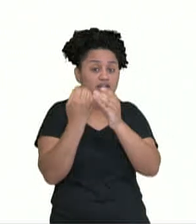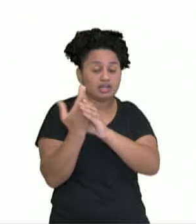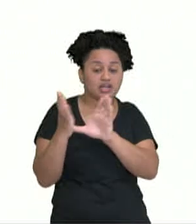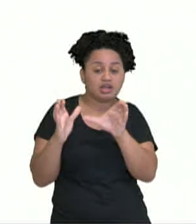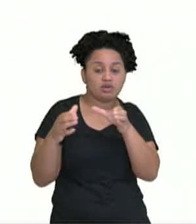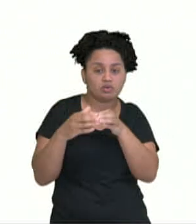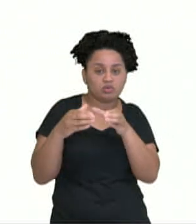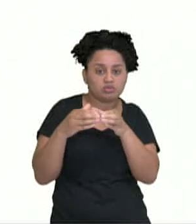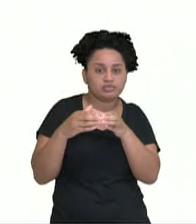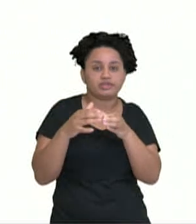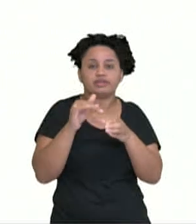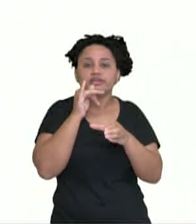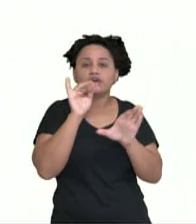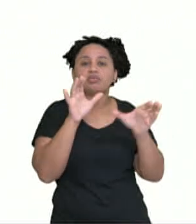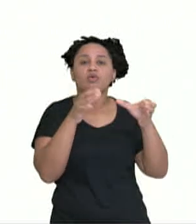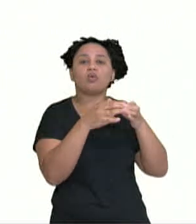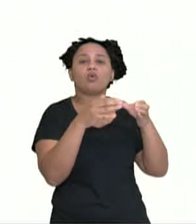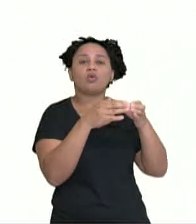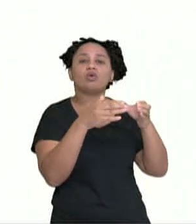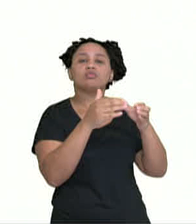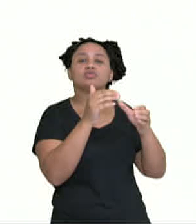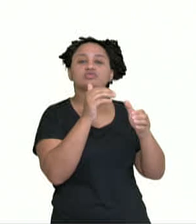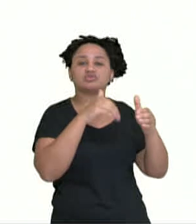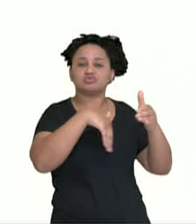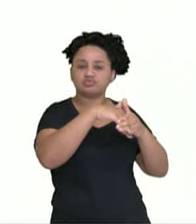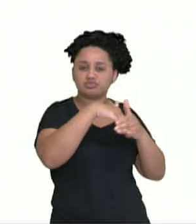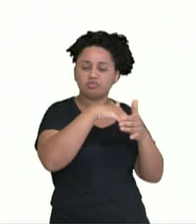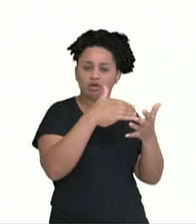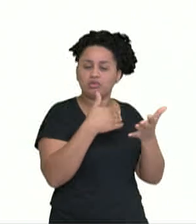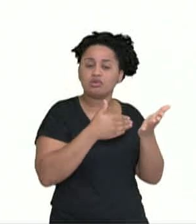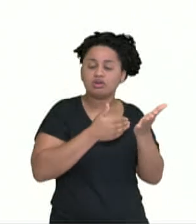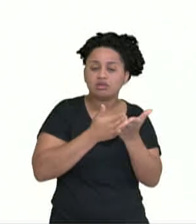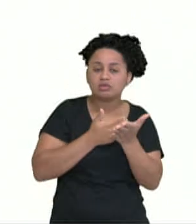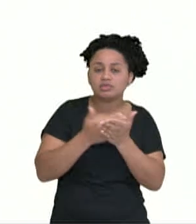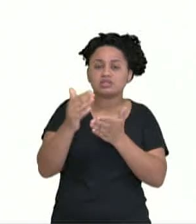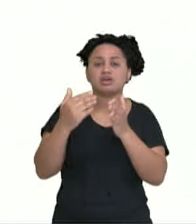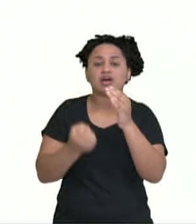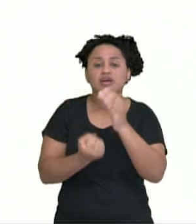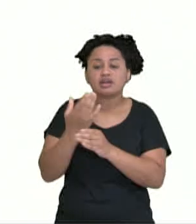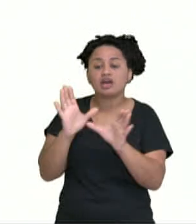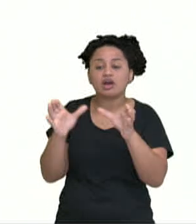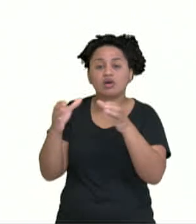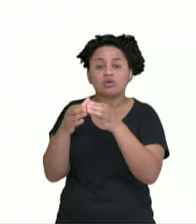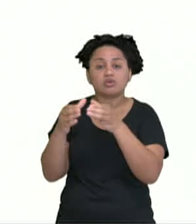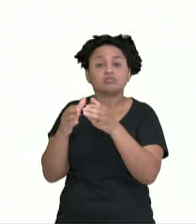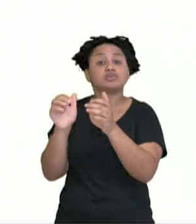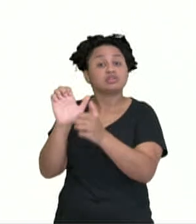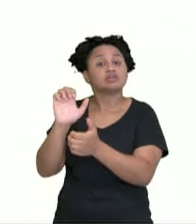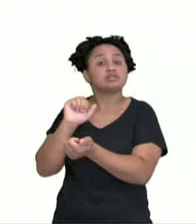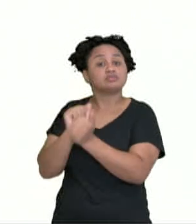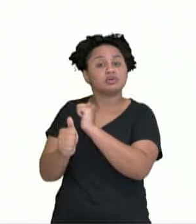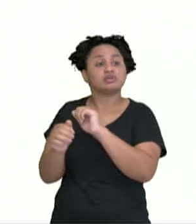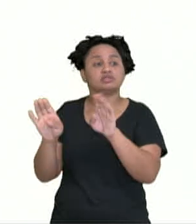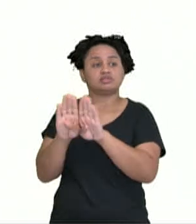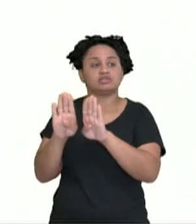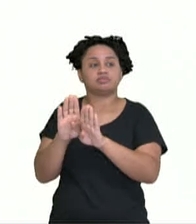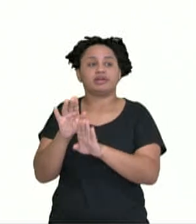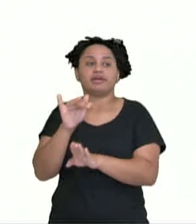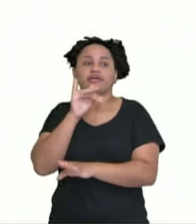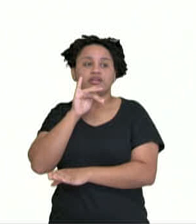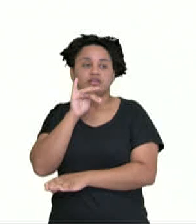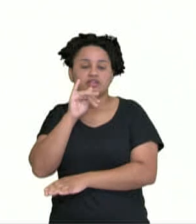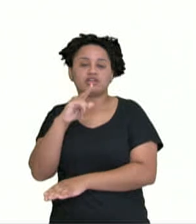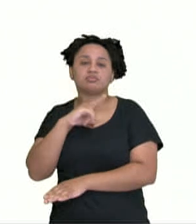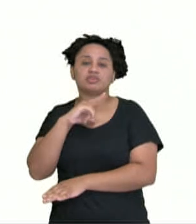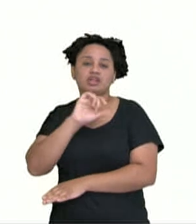exemplo, de futebol, clubes de futebol, começaram a criar equipes de esportes. Por exemplo, existe o Santos